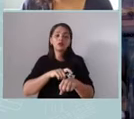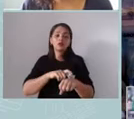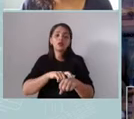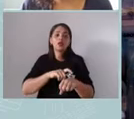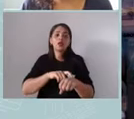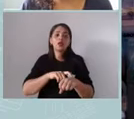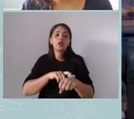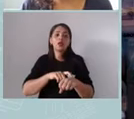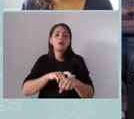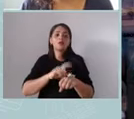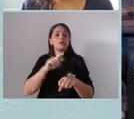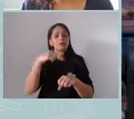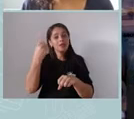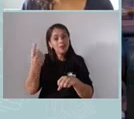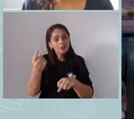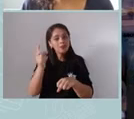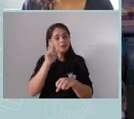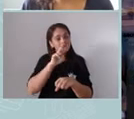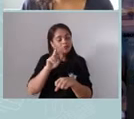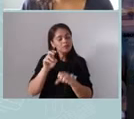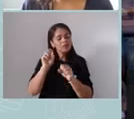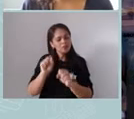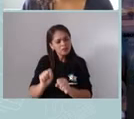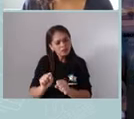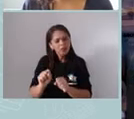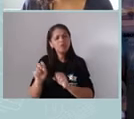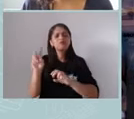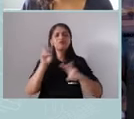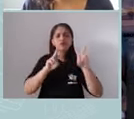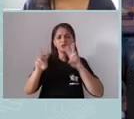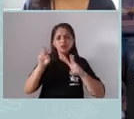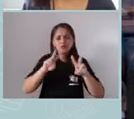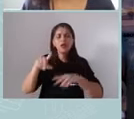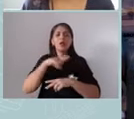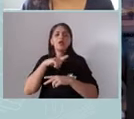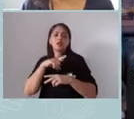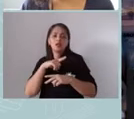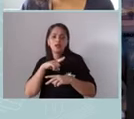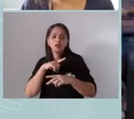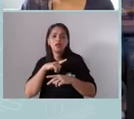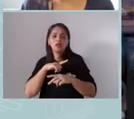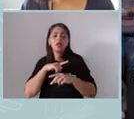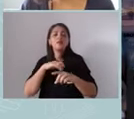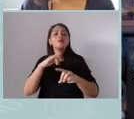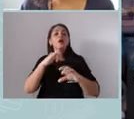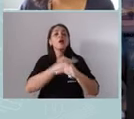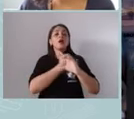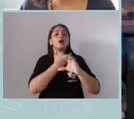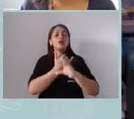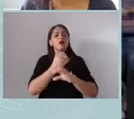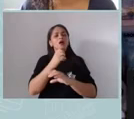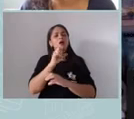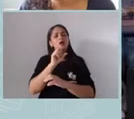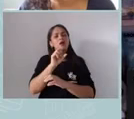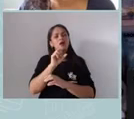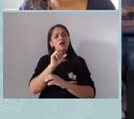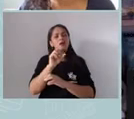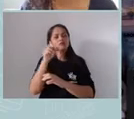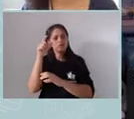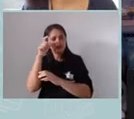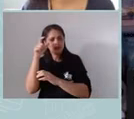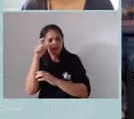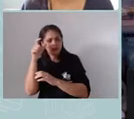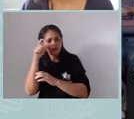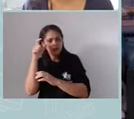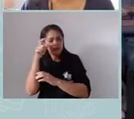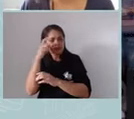deixar como sugestão para vocês. É um vídeo que saiu lá da Super Interessante, tá? Que fala justamente sobre a temida variante Delta,